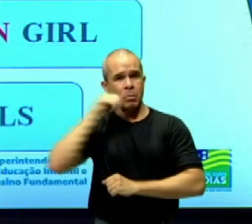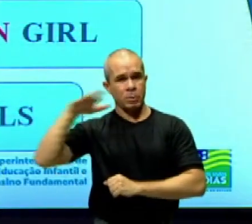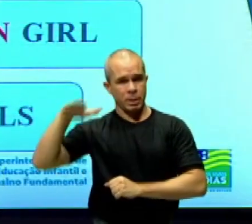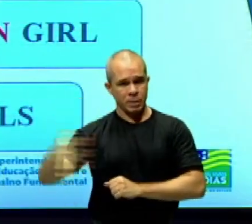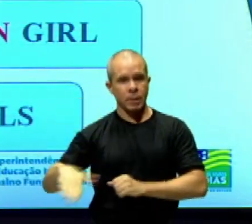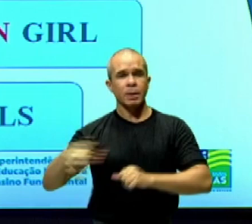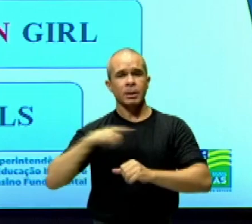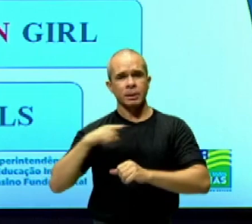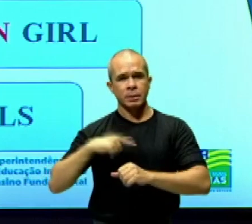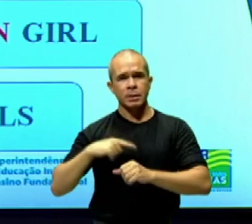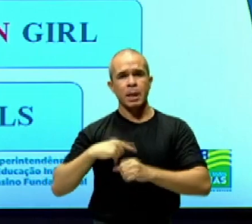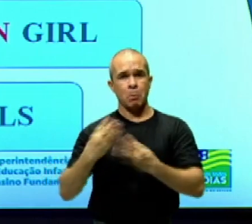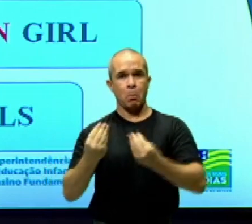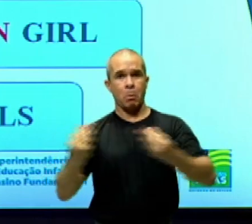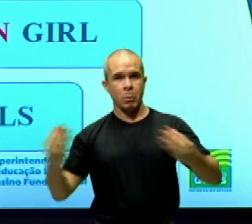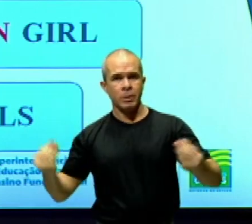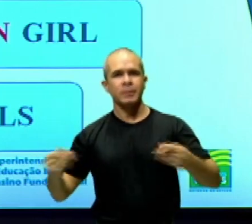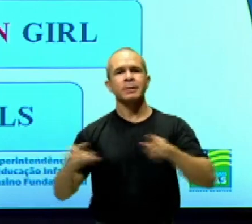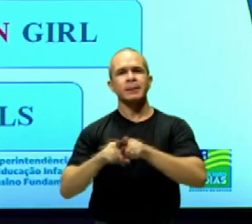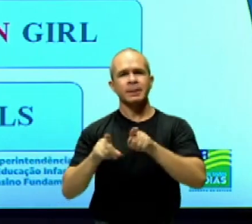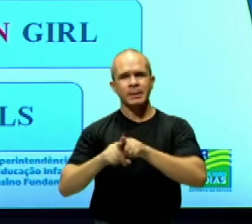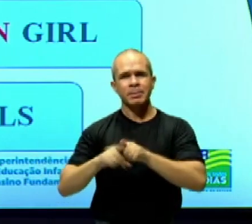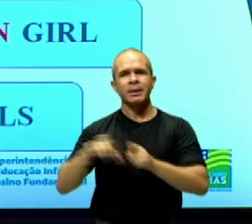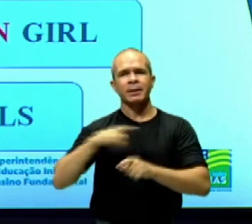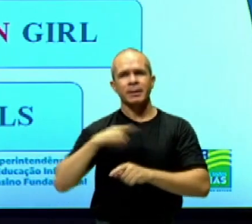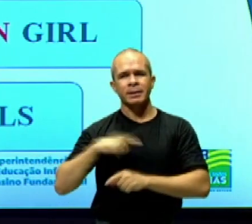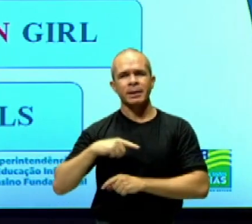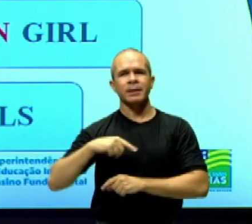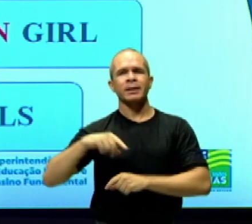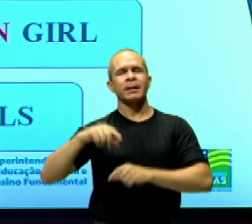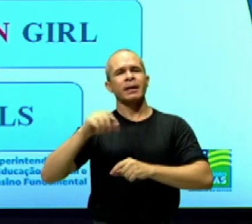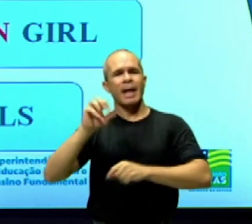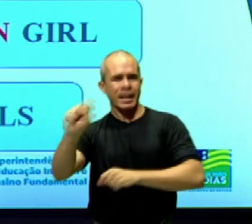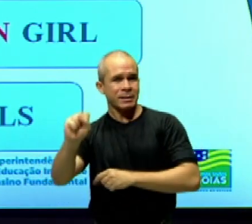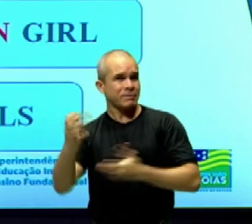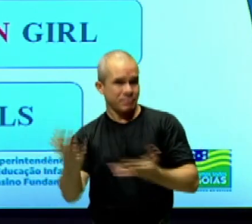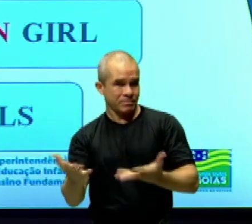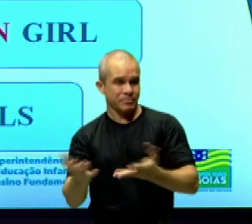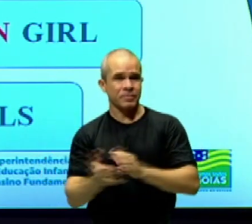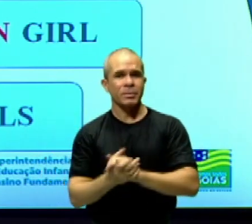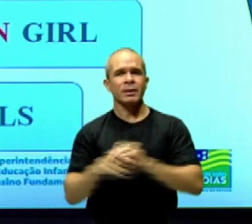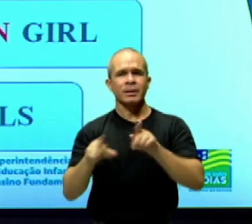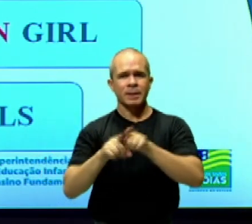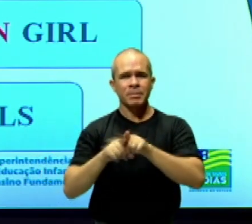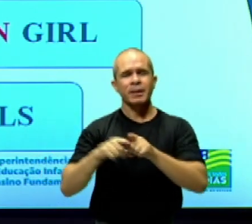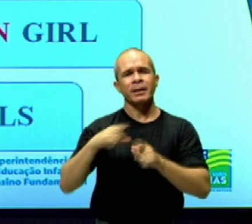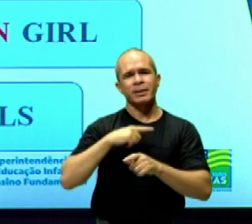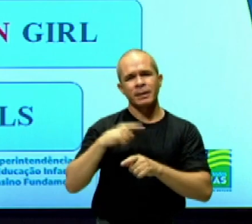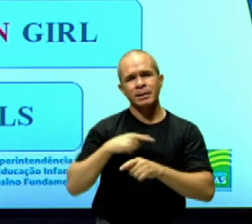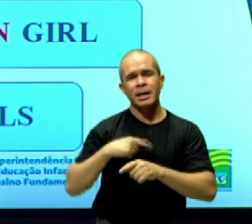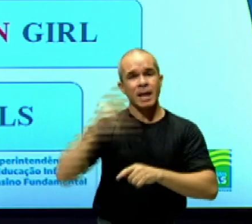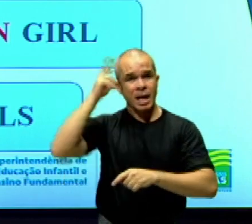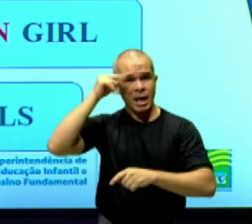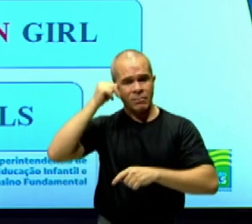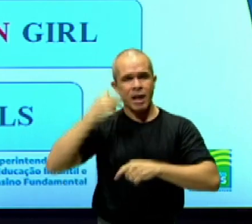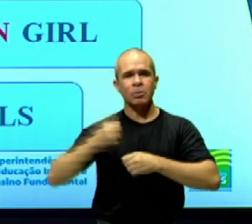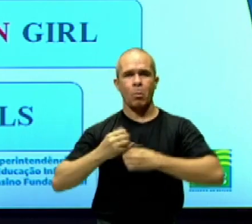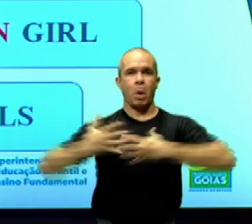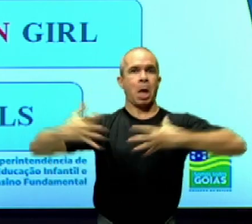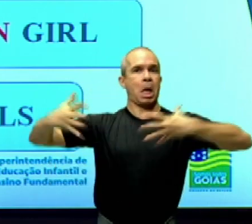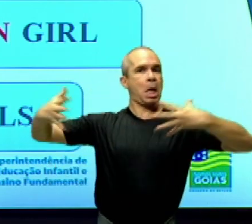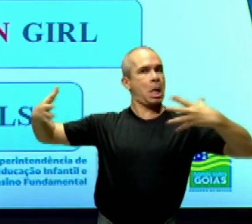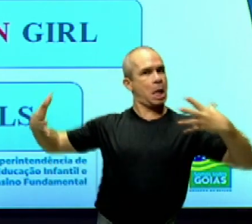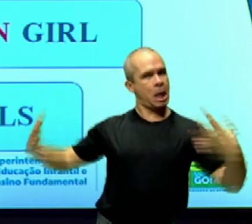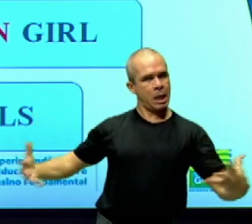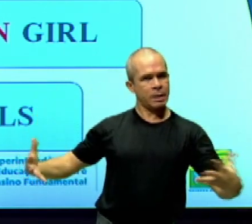passar para o plural, vai ficar Brazilian girls. Se eu quiser passar a big horse, vai ficar o quê? Big horses. Aí você vai falar